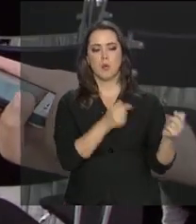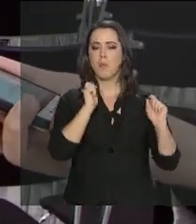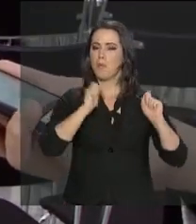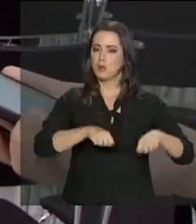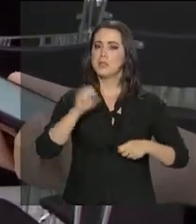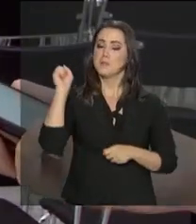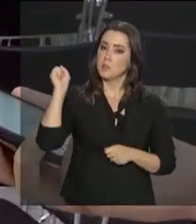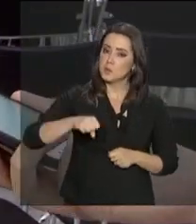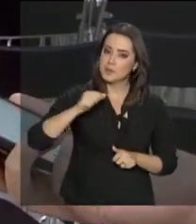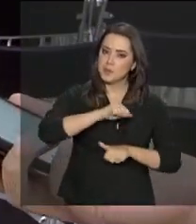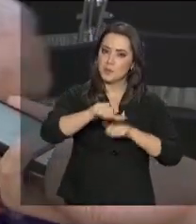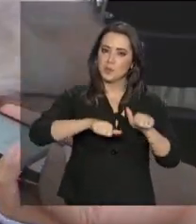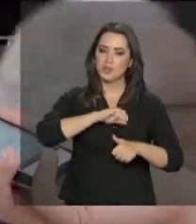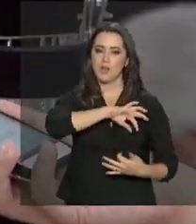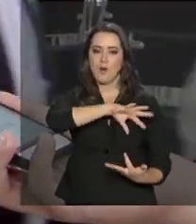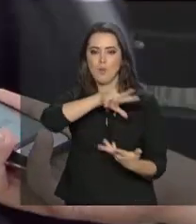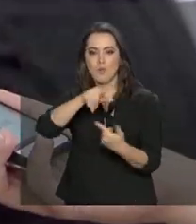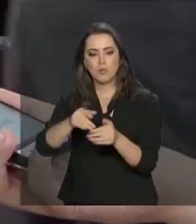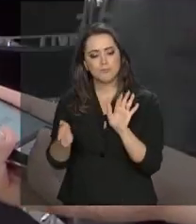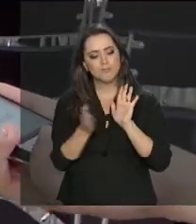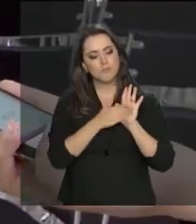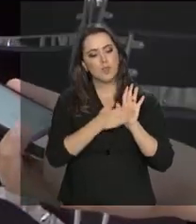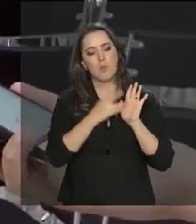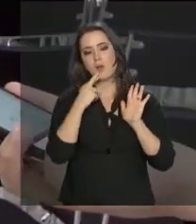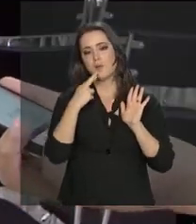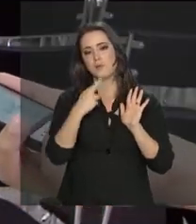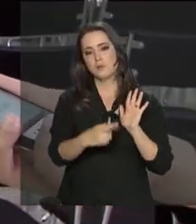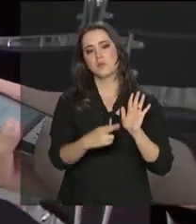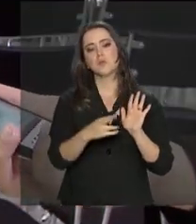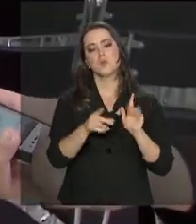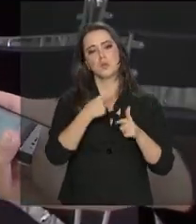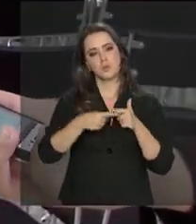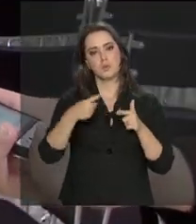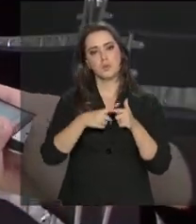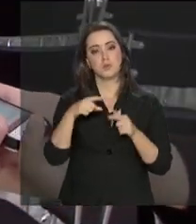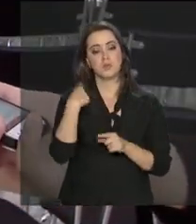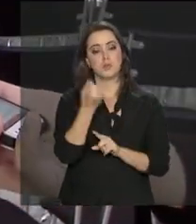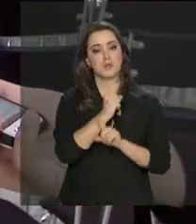podemos sim mudar o mundo e propor soluções que para os problemas da nossa sociedade.